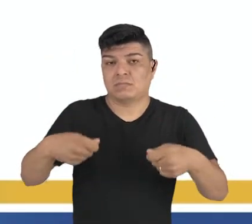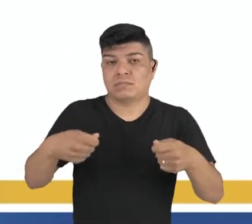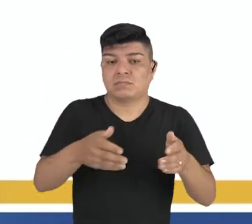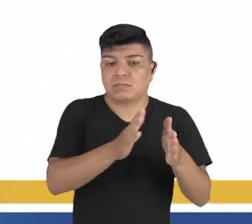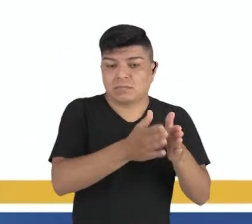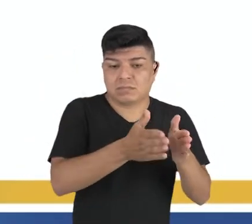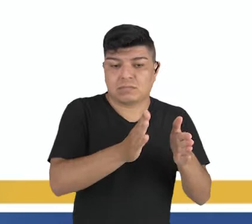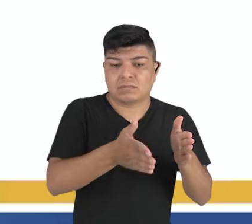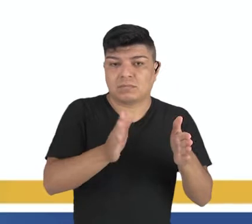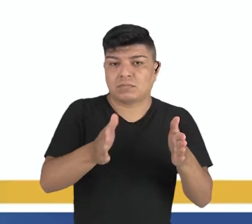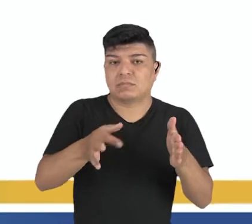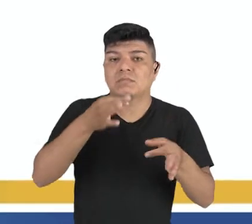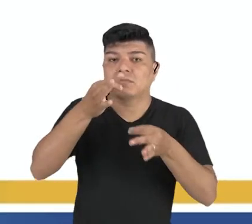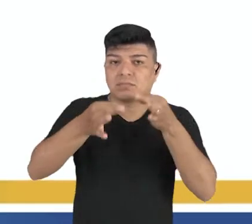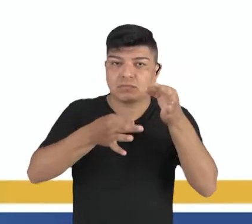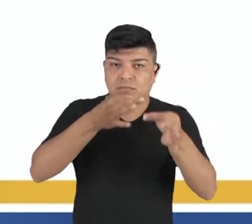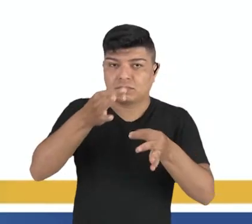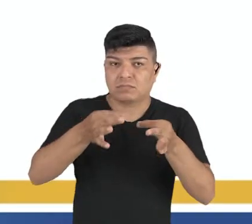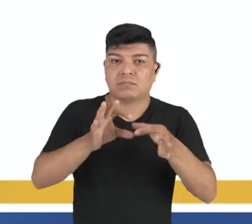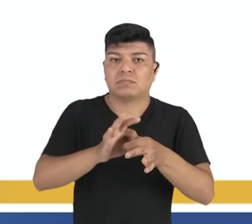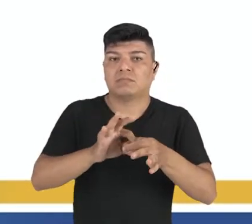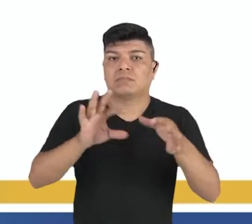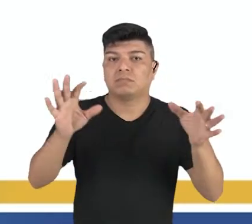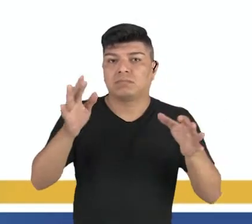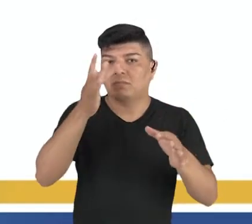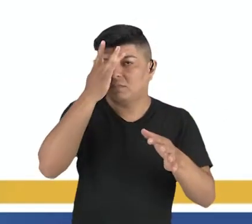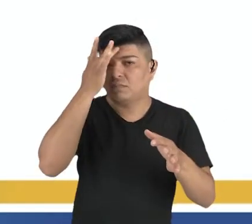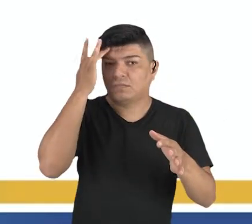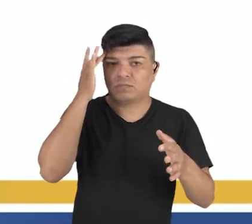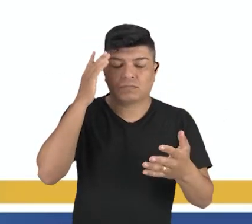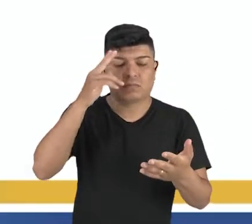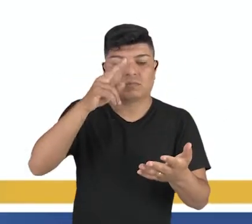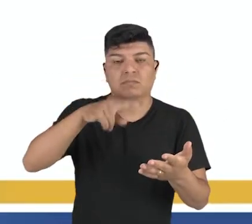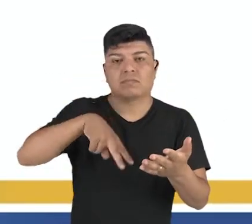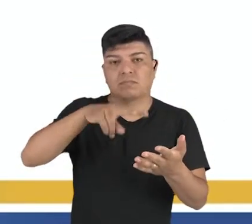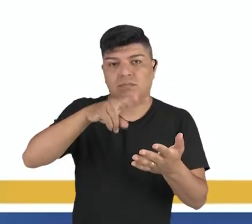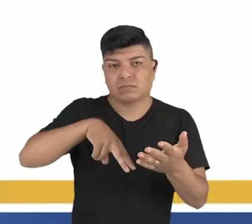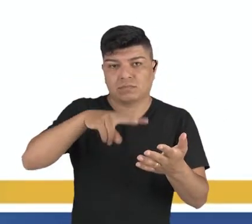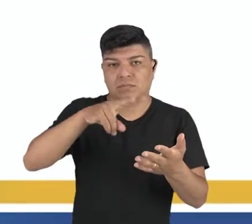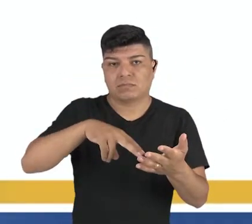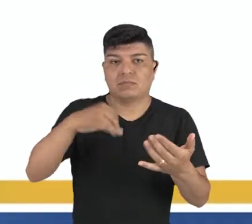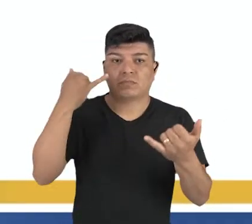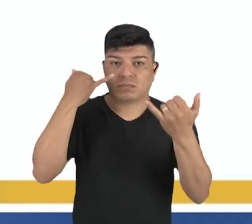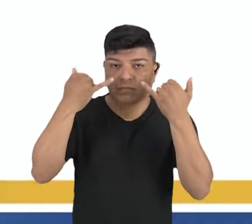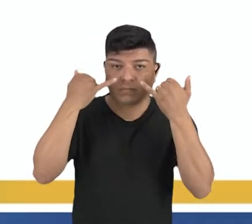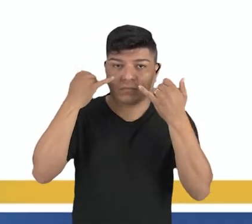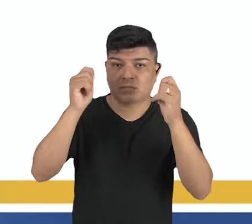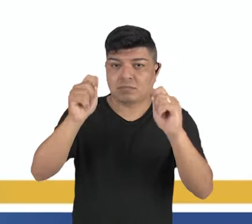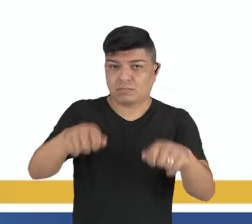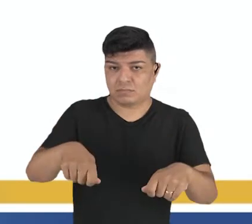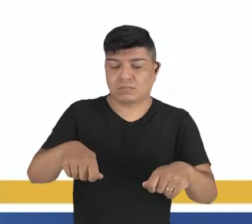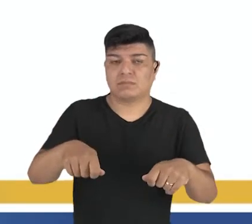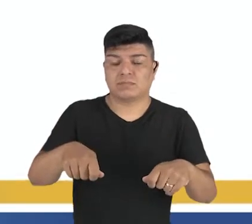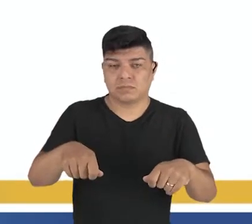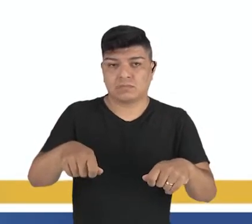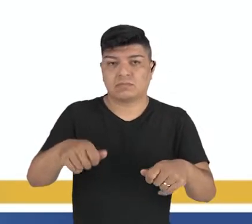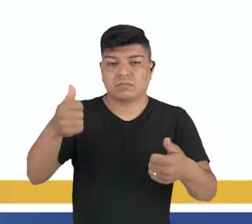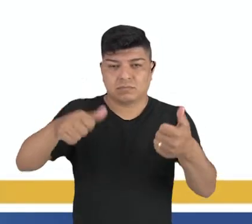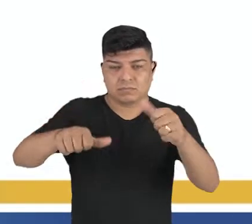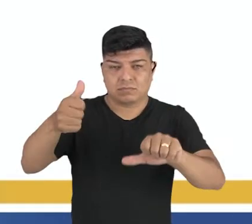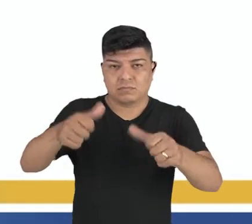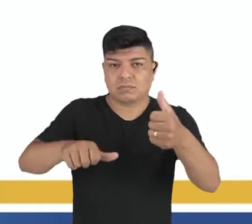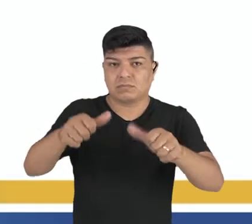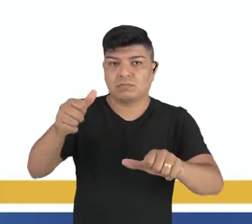sequência argumentativa, permitindo que o leitor fique informado por parte do autor sobre as possibilidades de